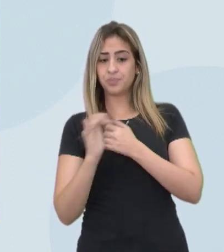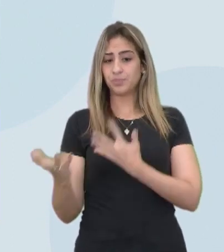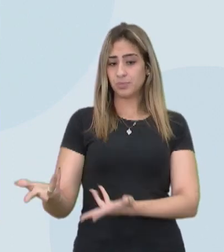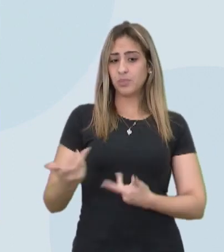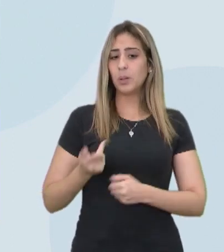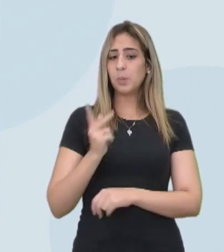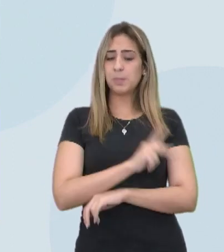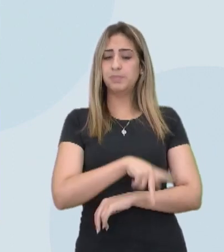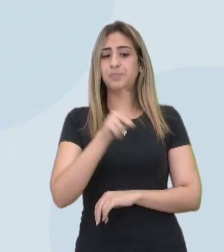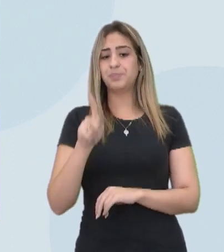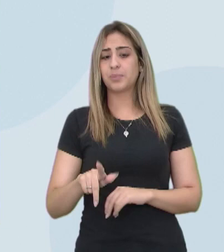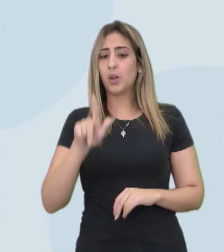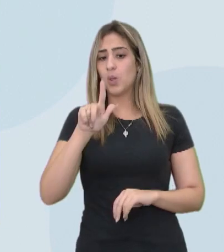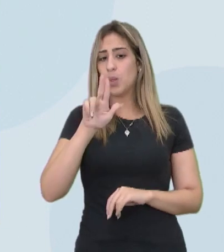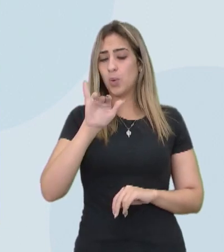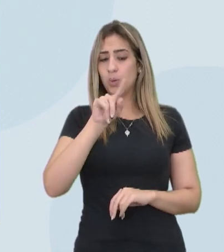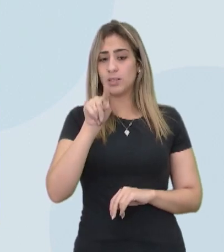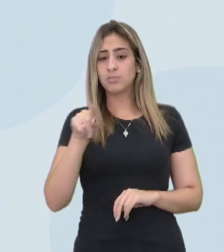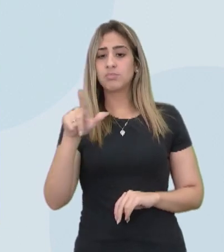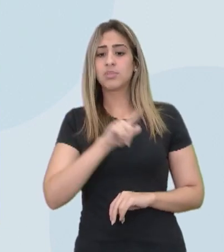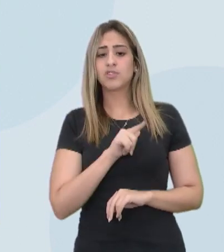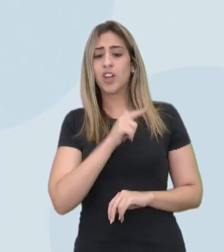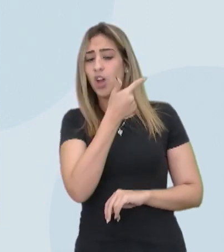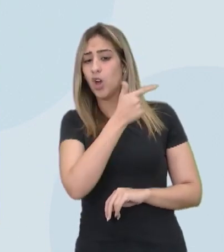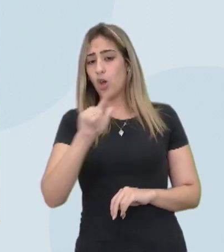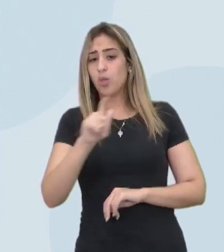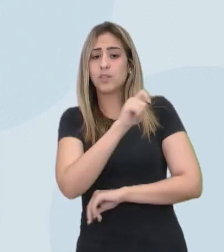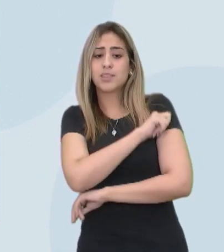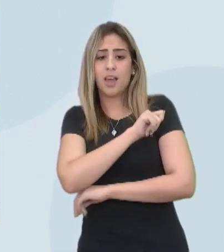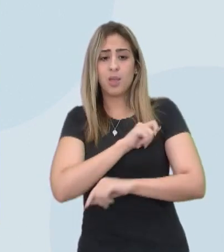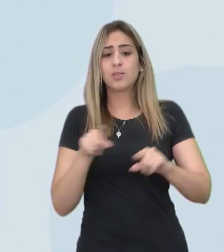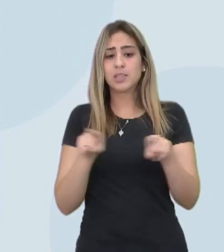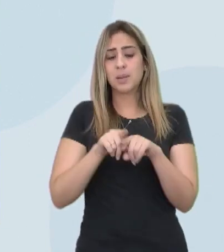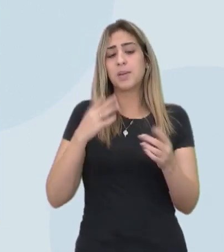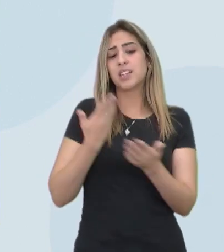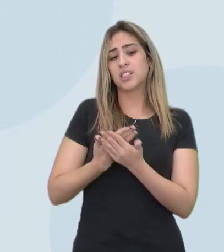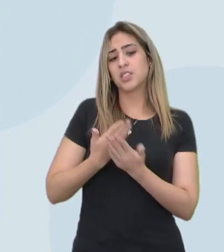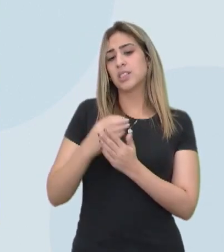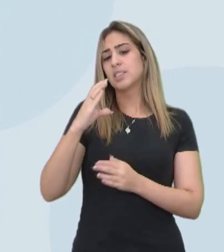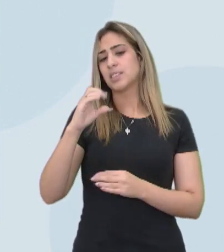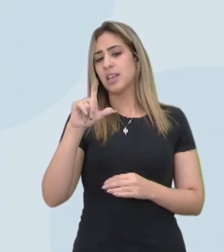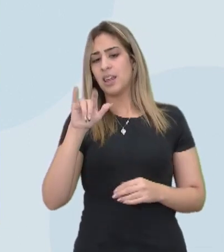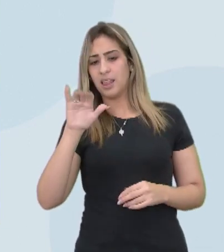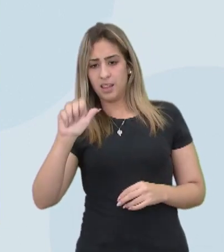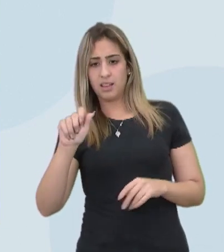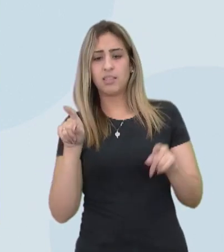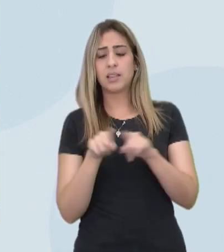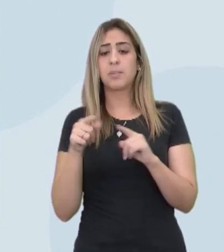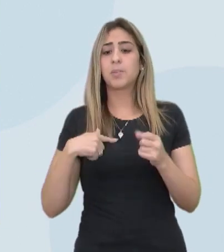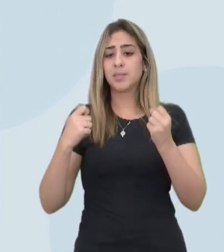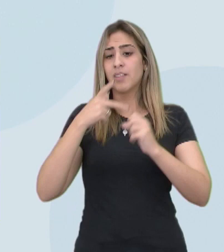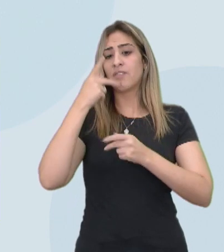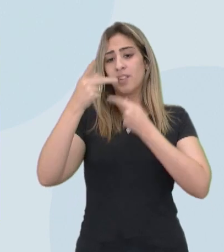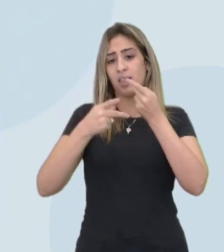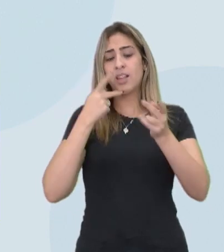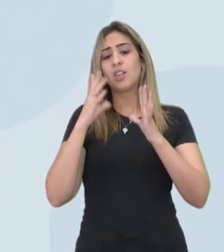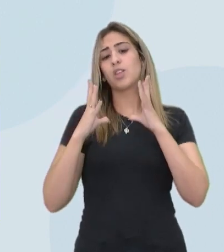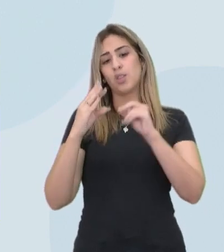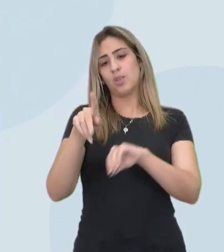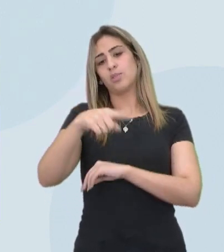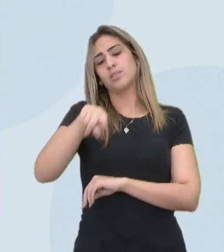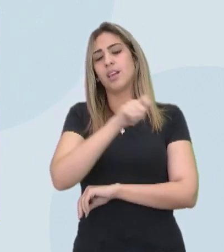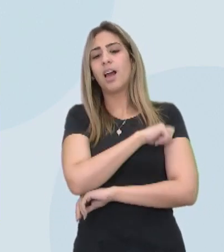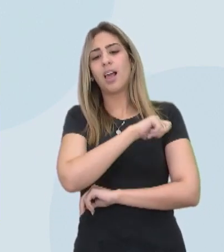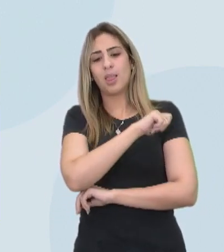convidado o professor Luiz, tivemos outros alunos também da Escola Célia. Lógico que eu teria que mencionar todos